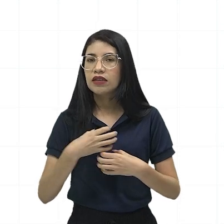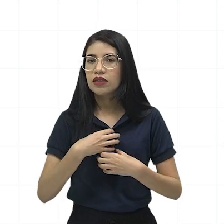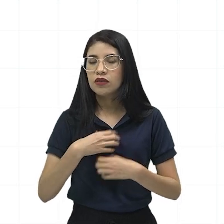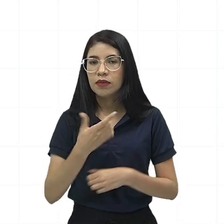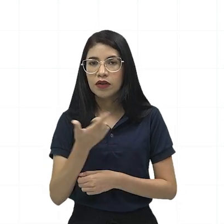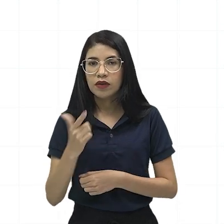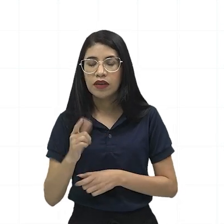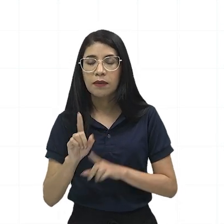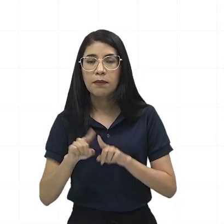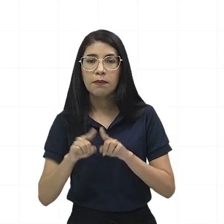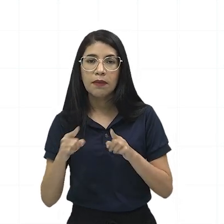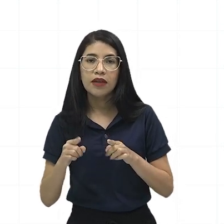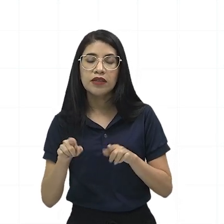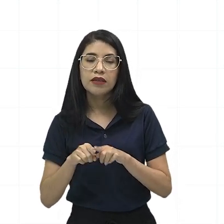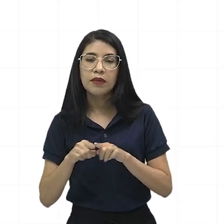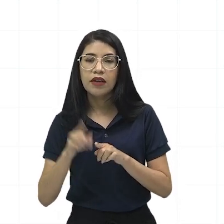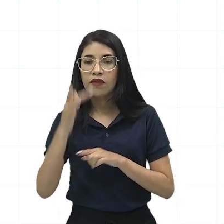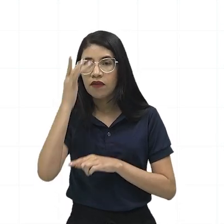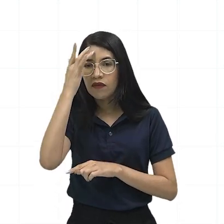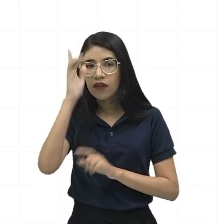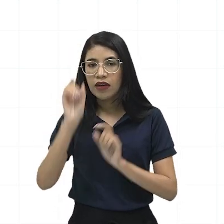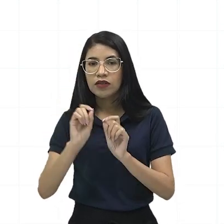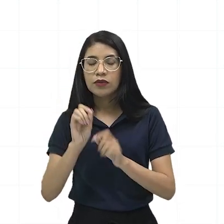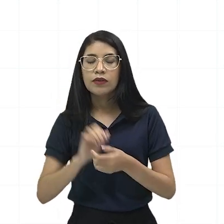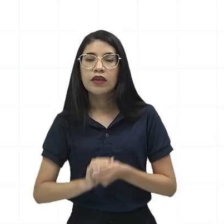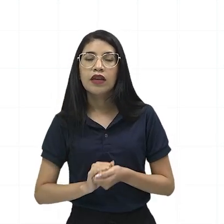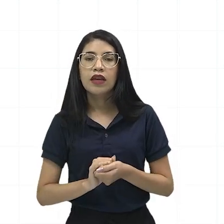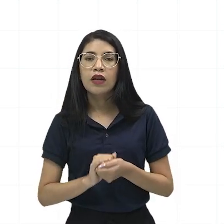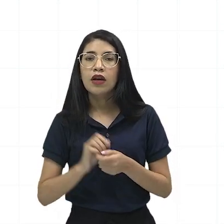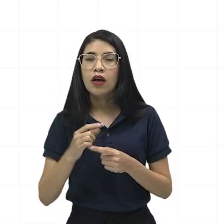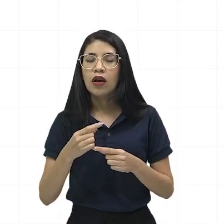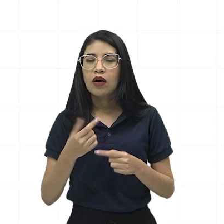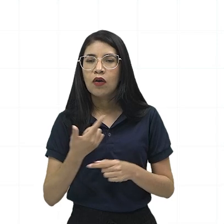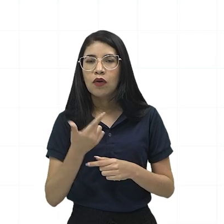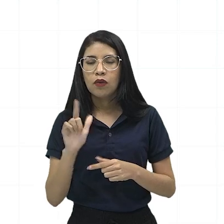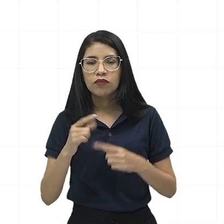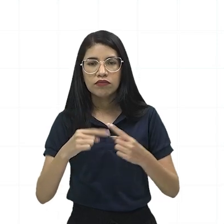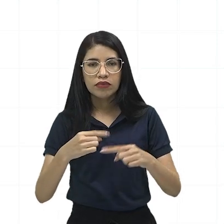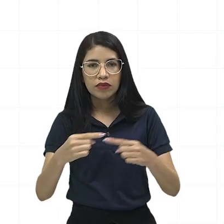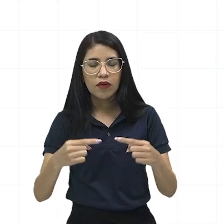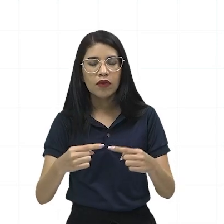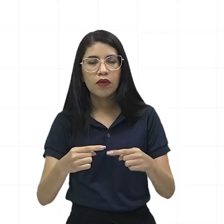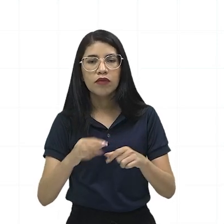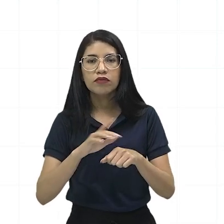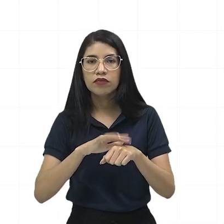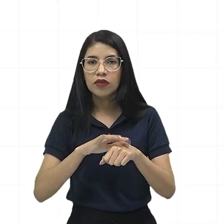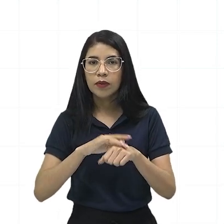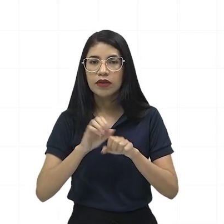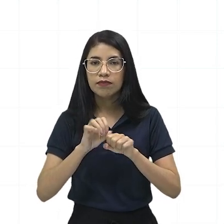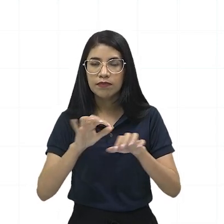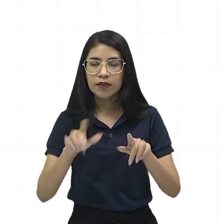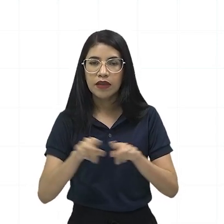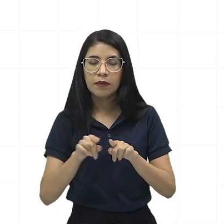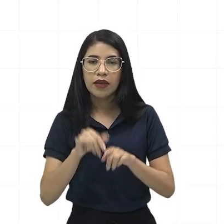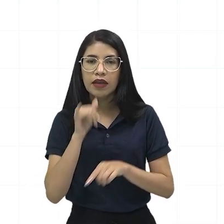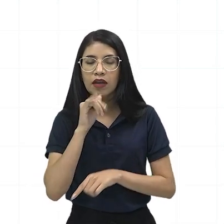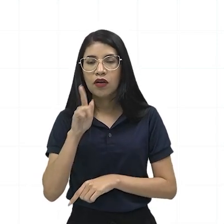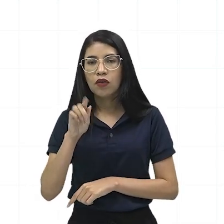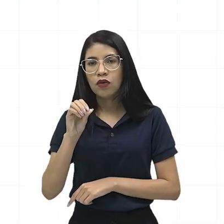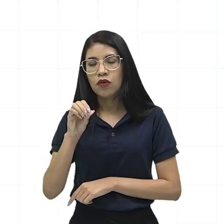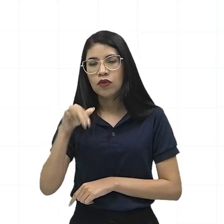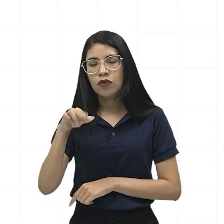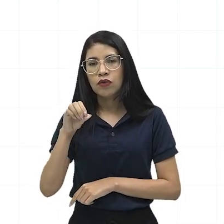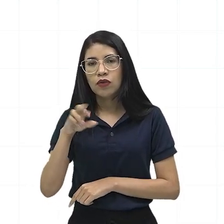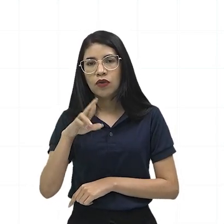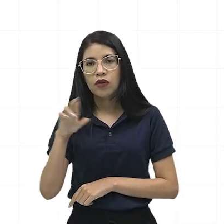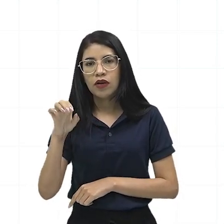assintomática, mas é um facilitador para a transmissão de outros agentes infecciosos agressivos, como gonorreia